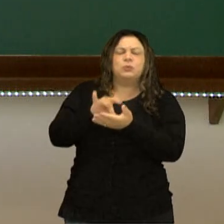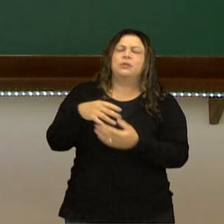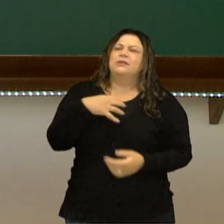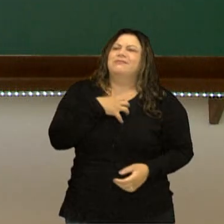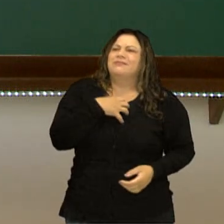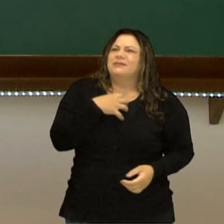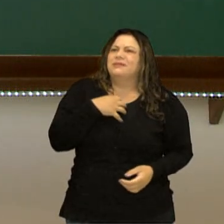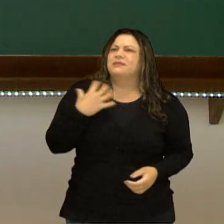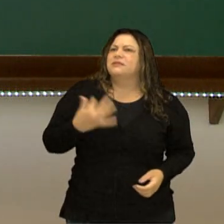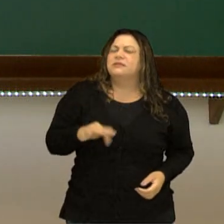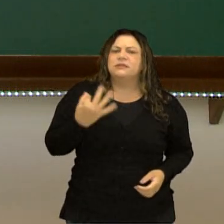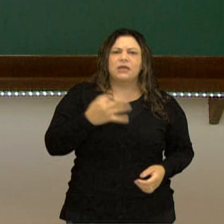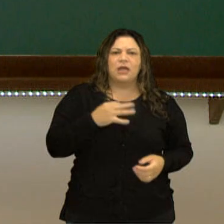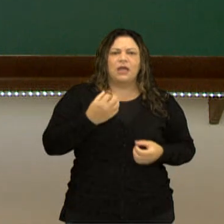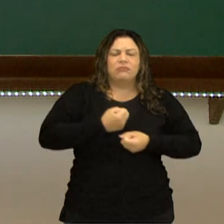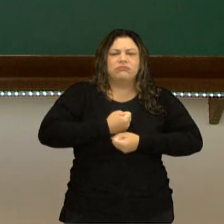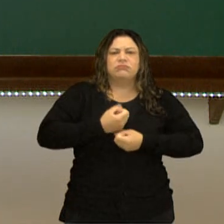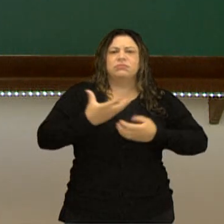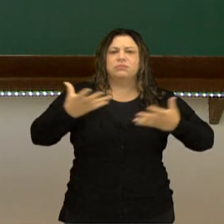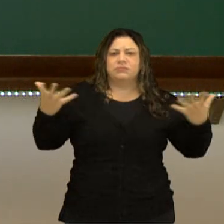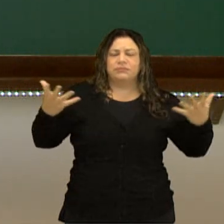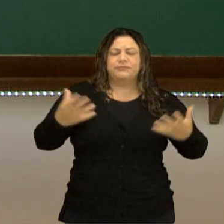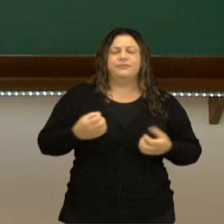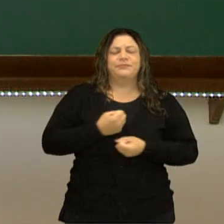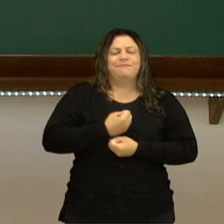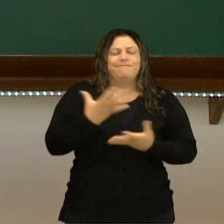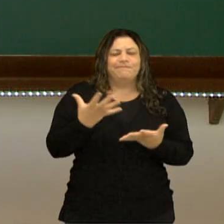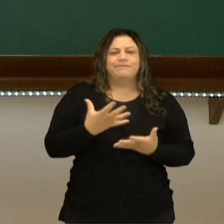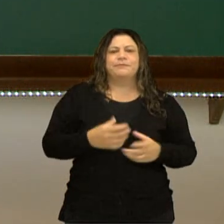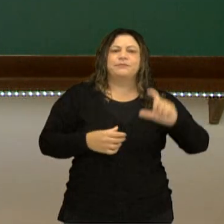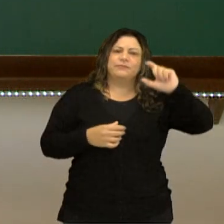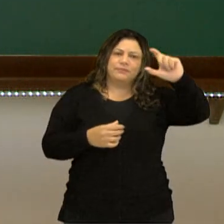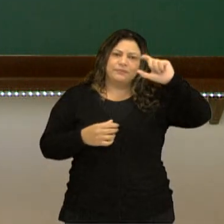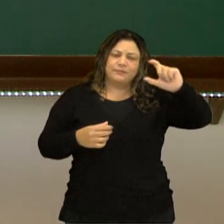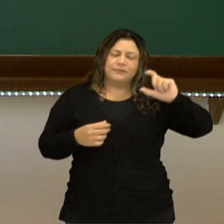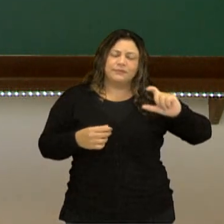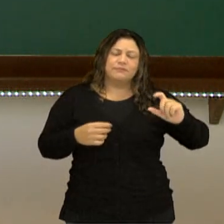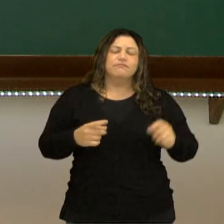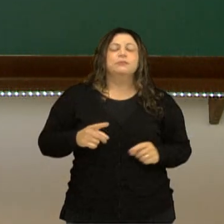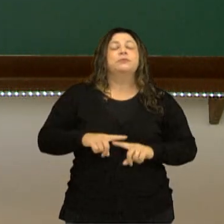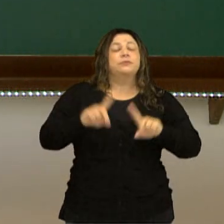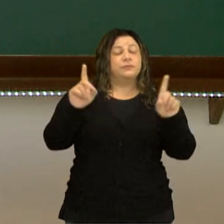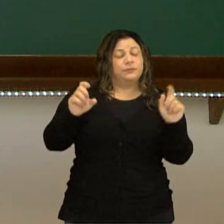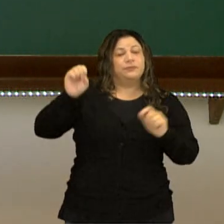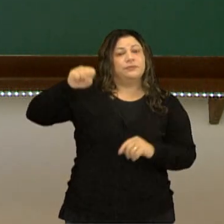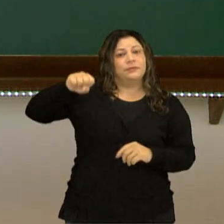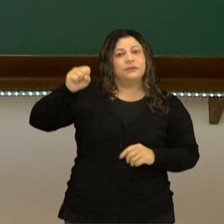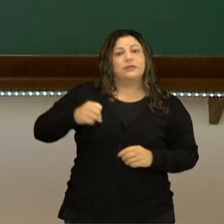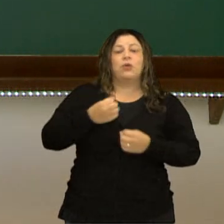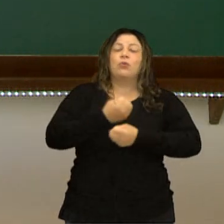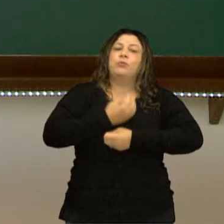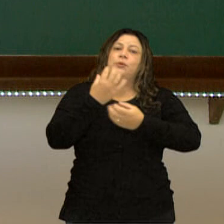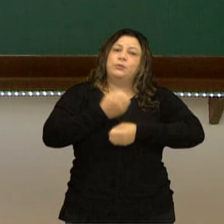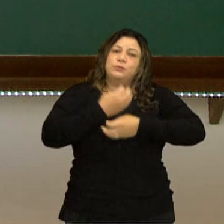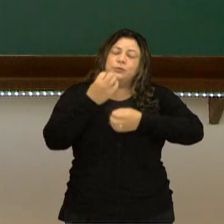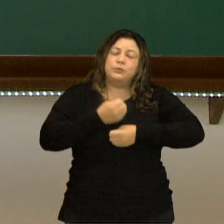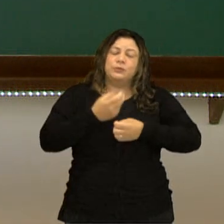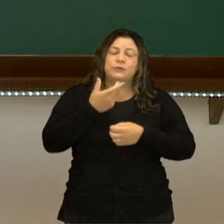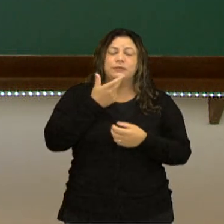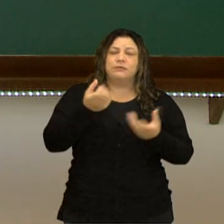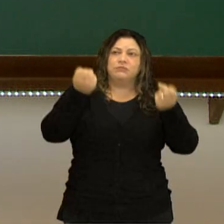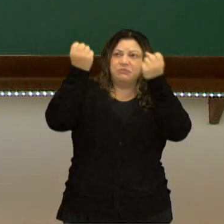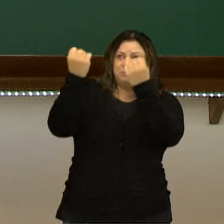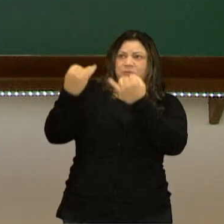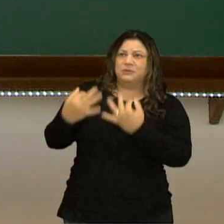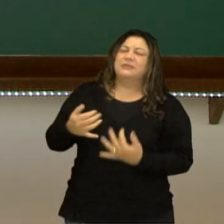essa dor que ele acabou de expressar nos versos. E sim, mesmo sendo um poema que às vezes fale de algo